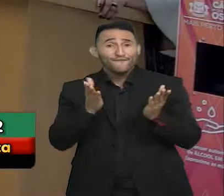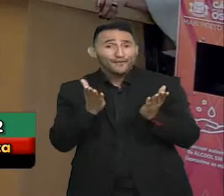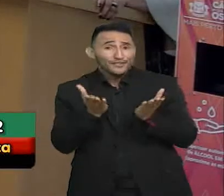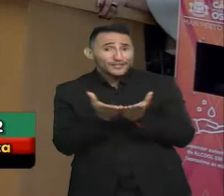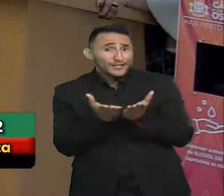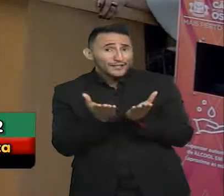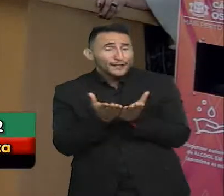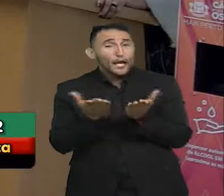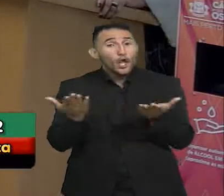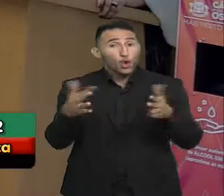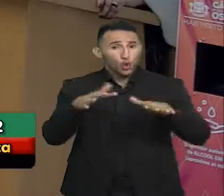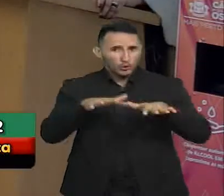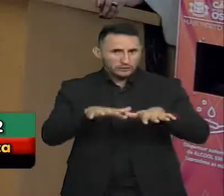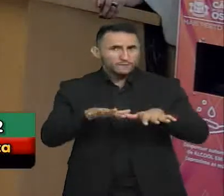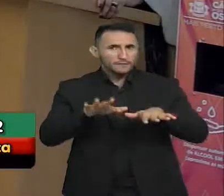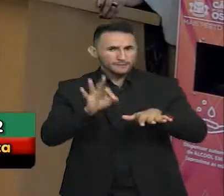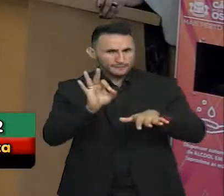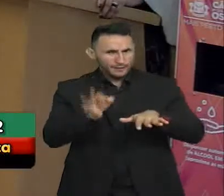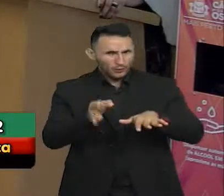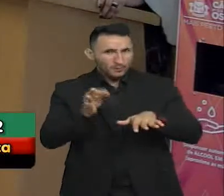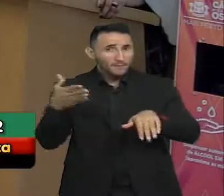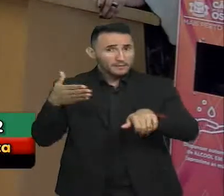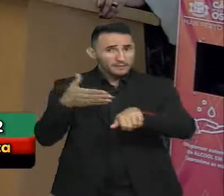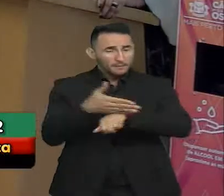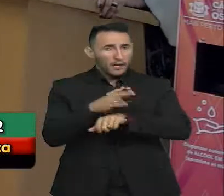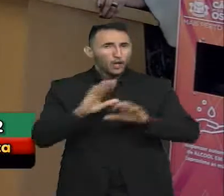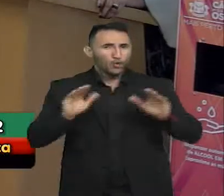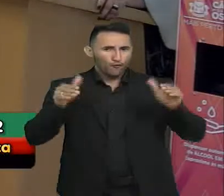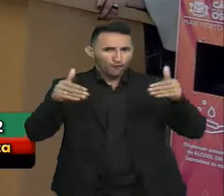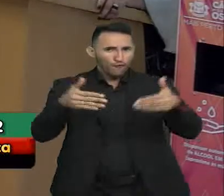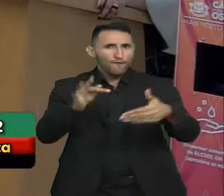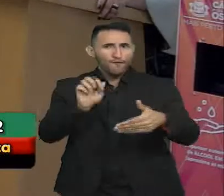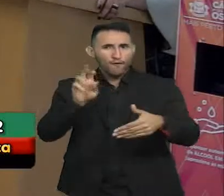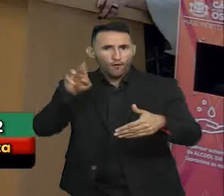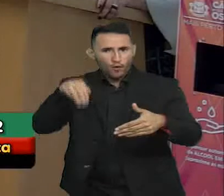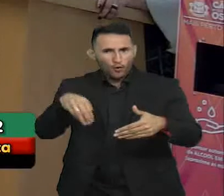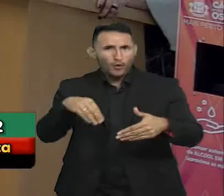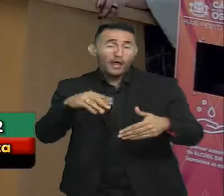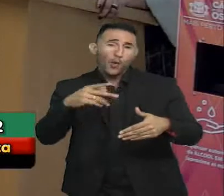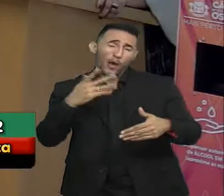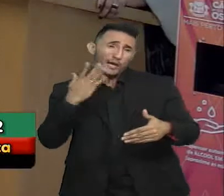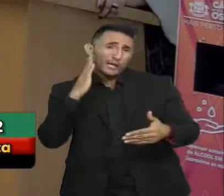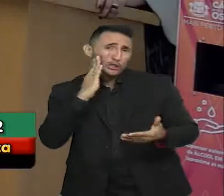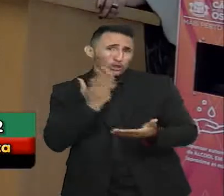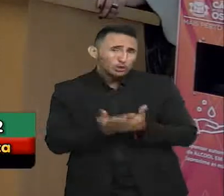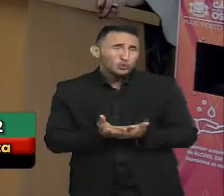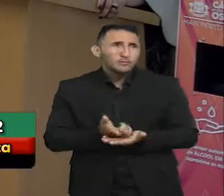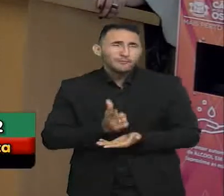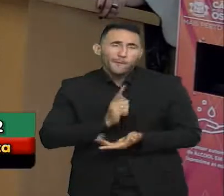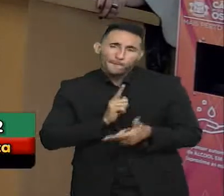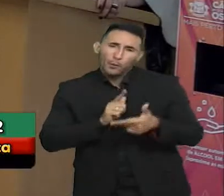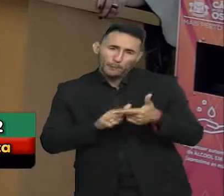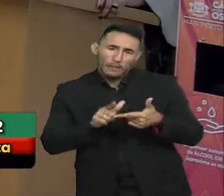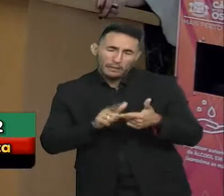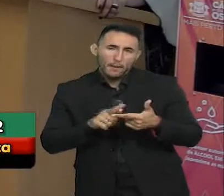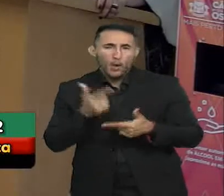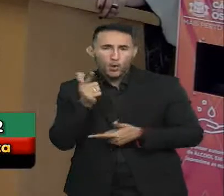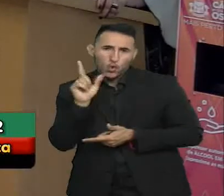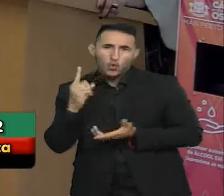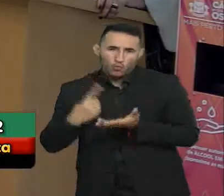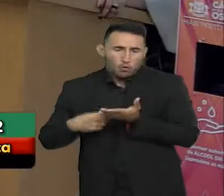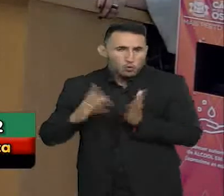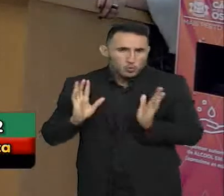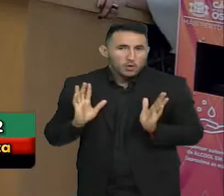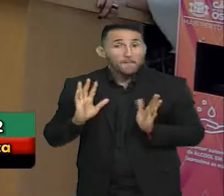participando do fórum, né, vereadora? Aproveito para deixar um abraço, acredito que eles devem ter tido algum imprevisto, ao pastor Eliel e